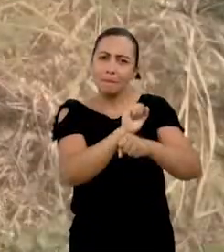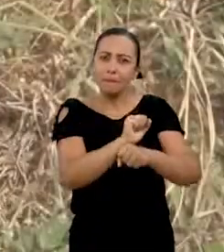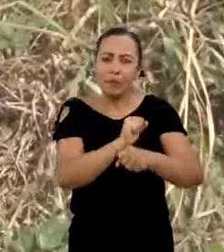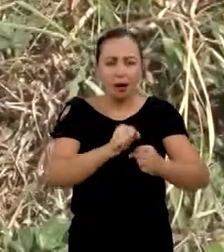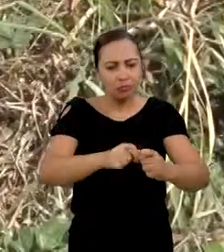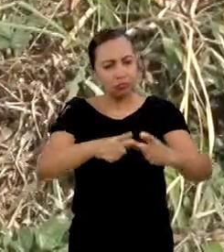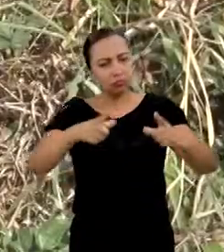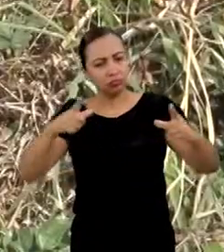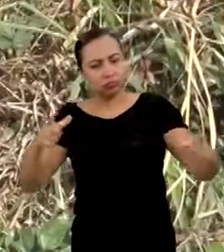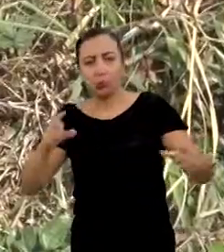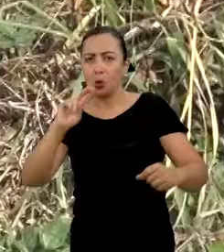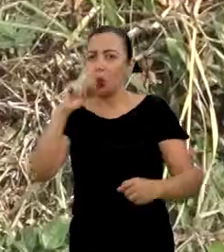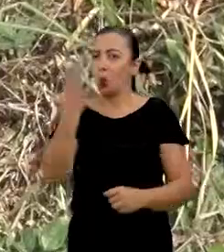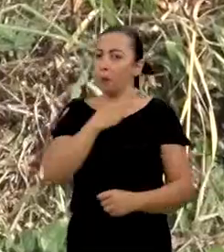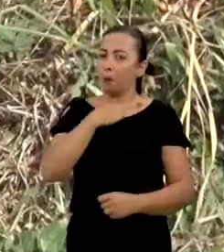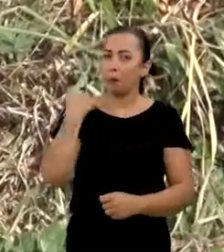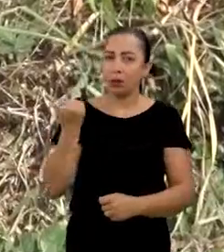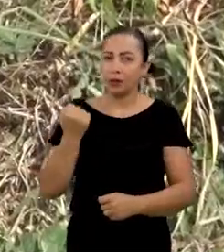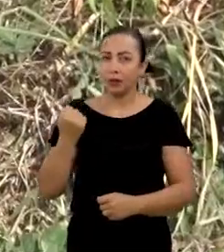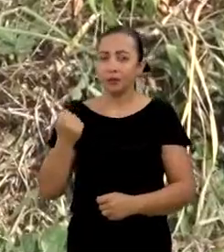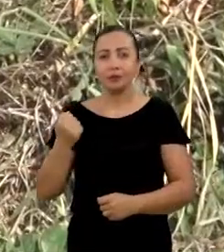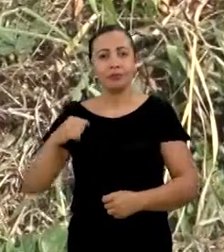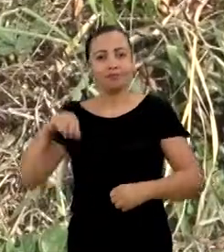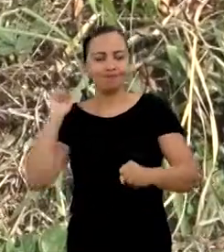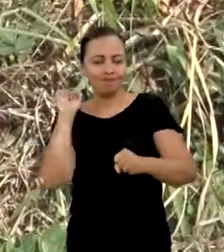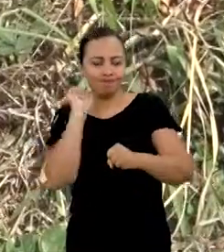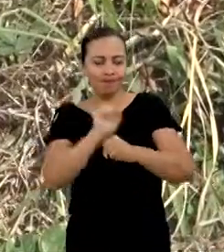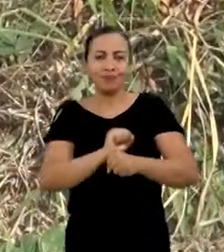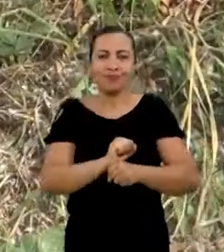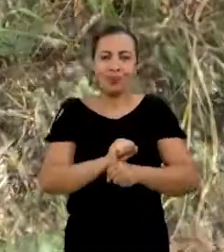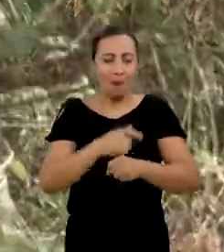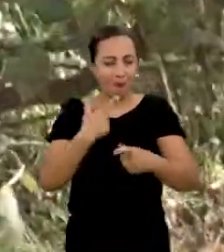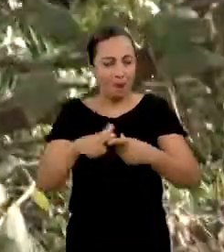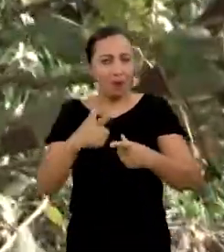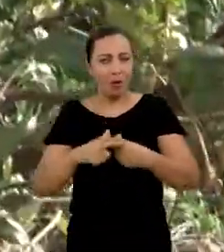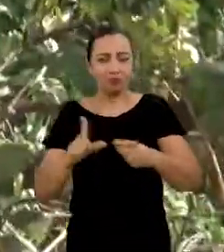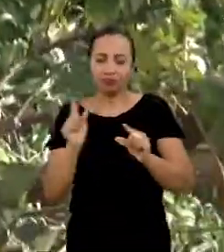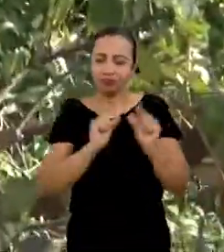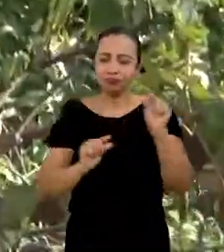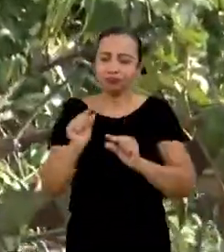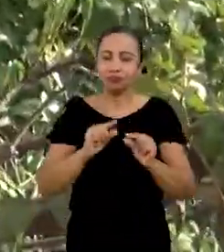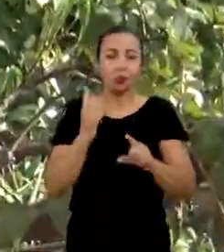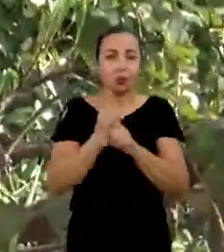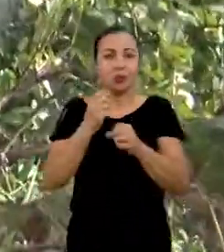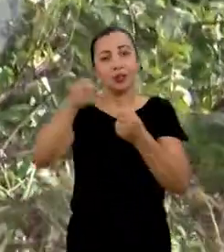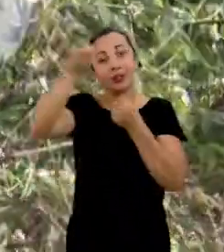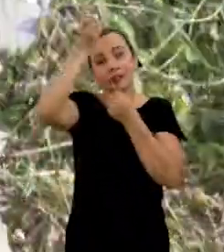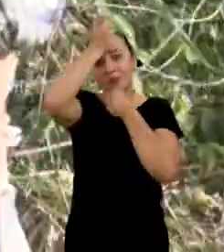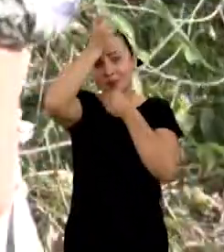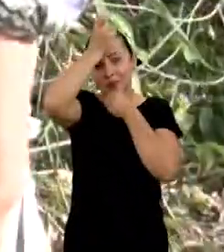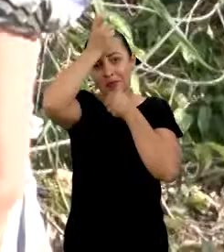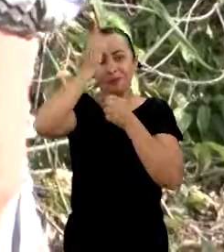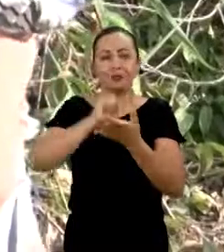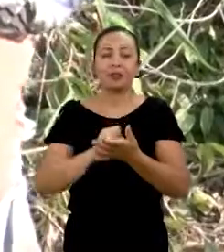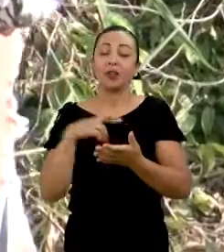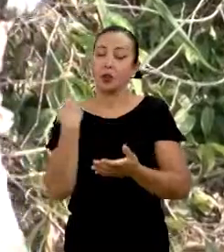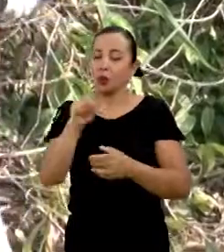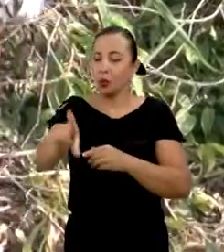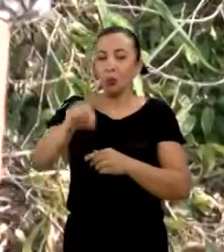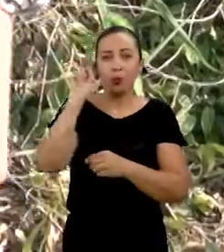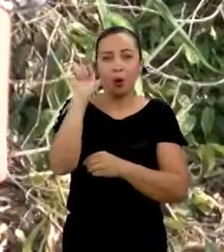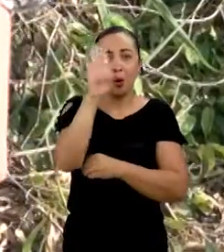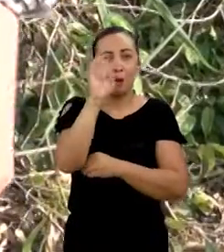crescimento ou matar esses parasitas que são encontrados nas cabras. Então, a gente escolheu o